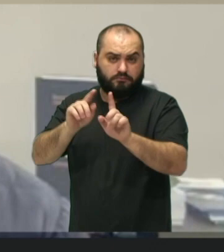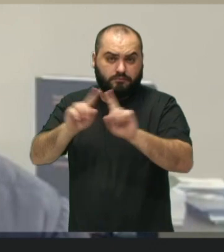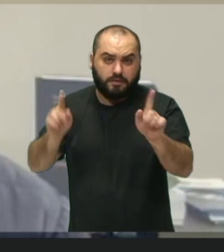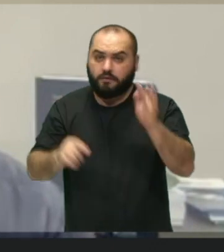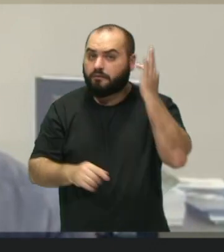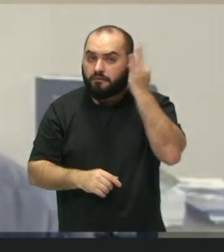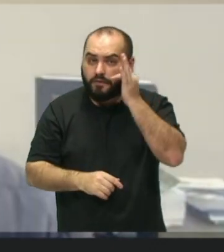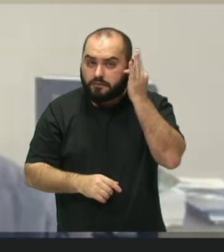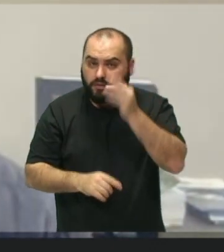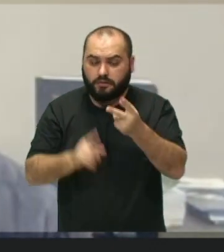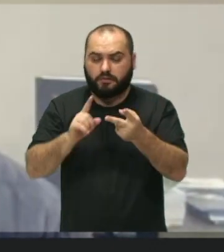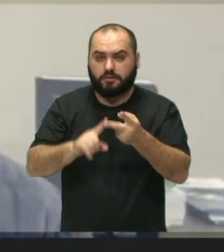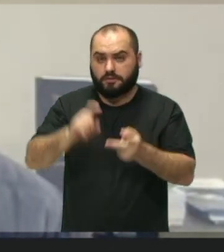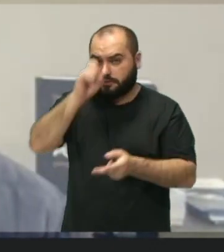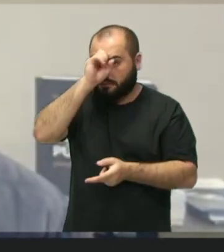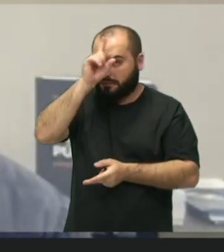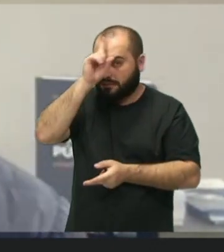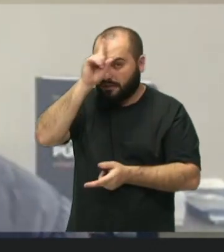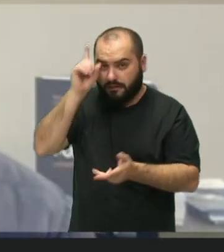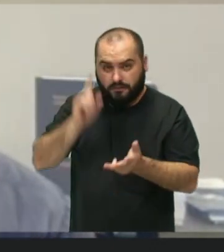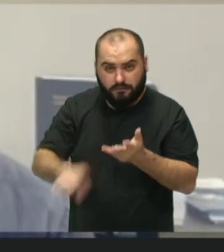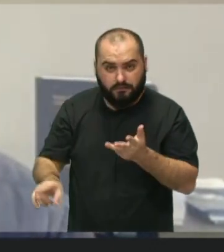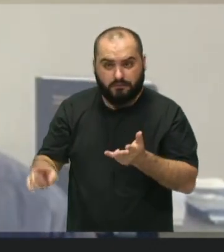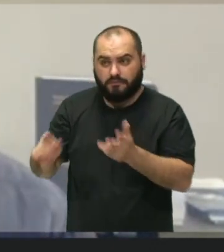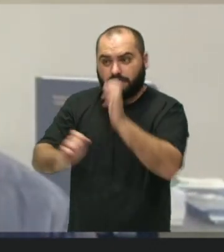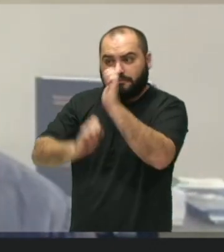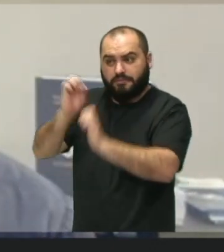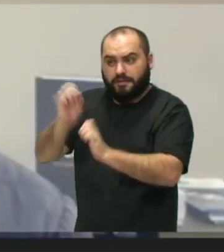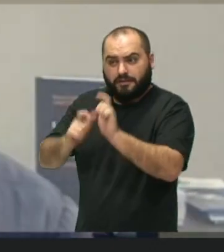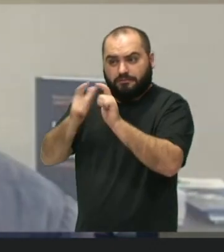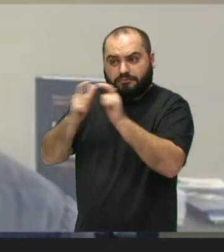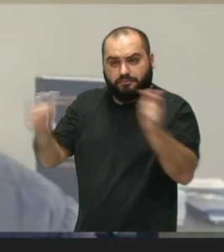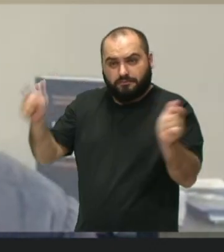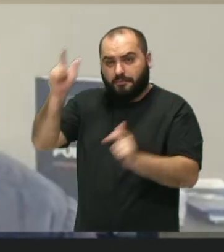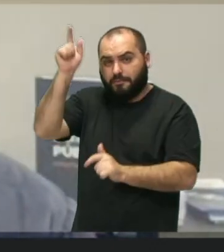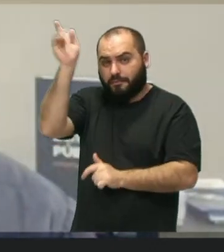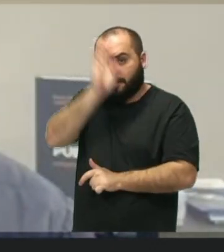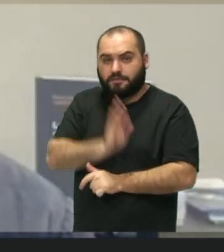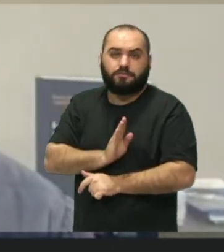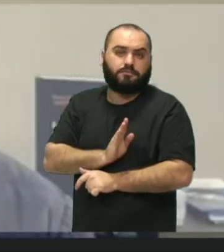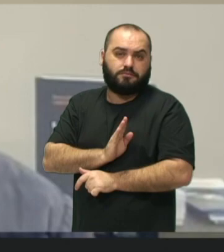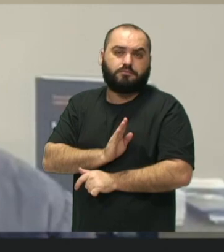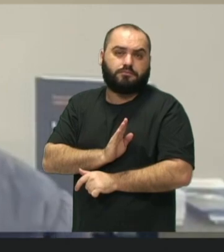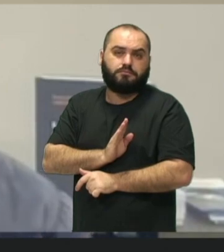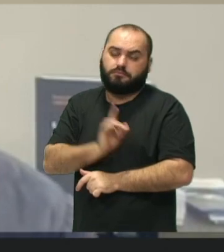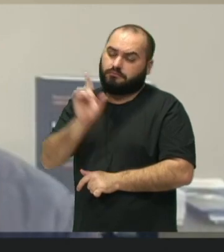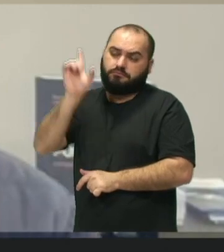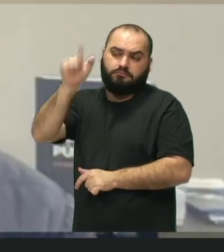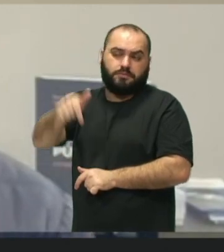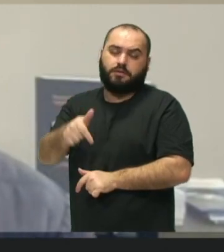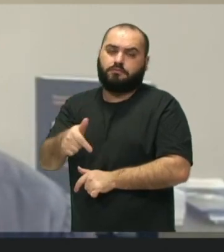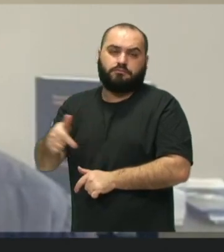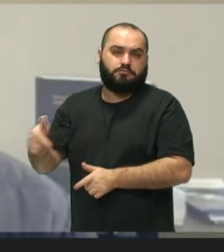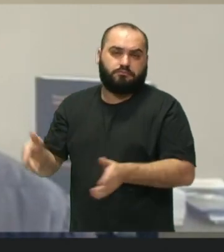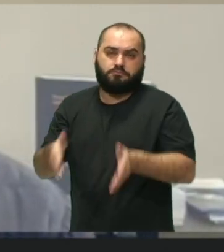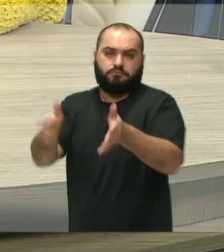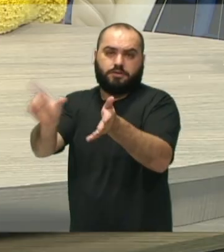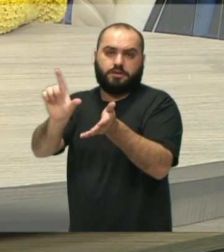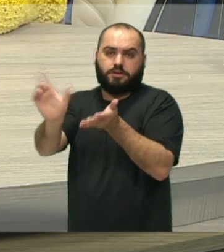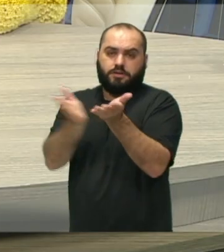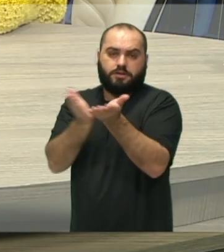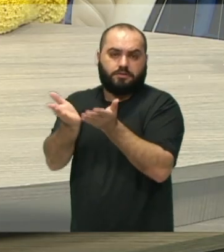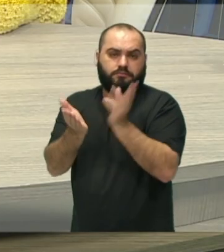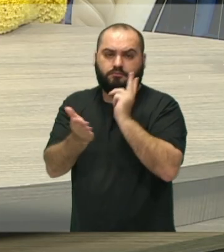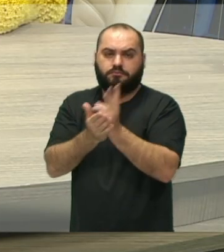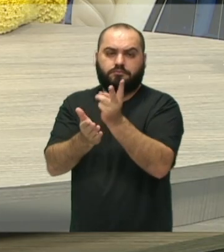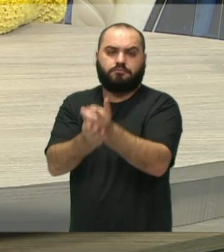universidades, hospitais, né, e grandes empresas de todo o Brasil. É um caminho sem volta. Elis, as licitações estão conosco no